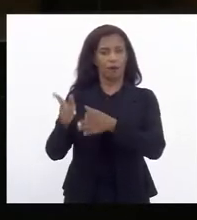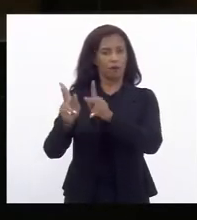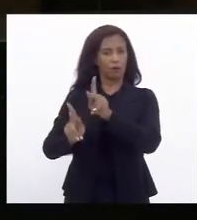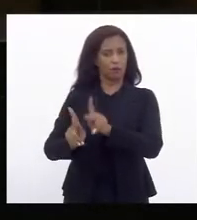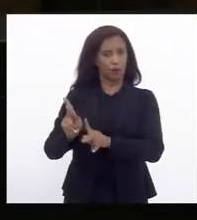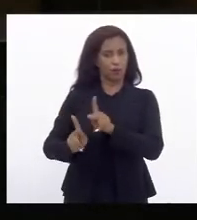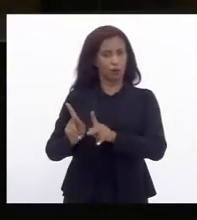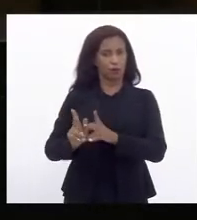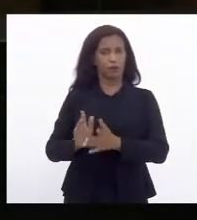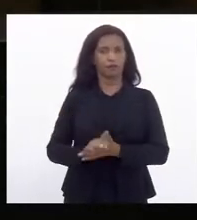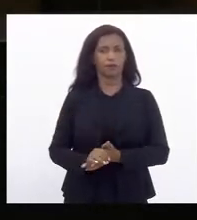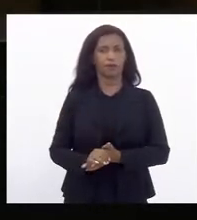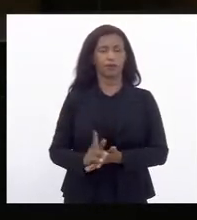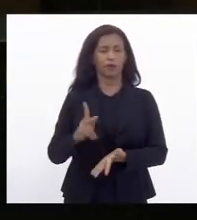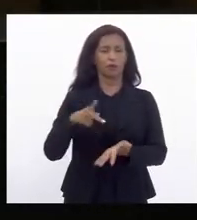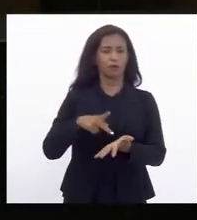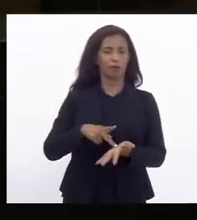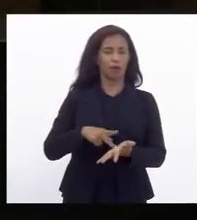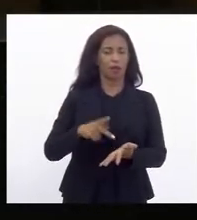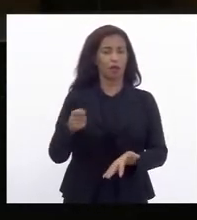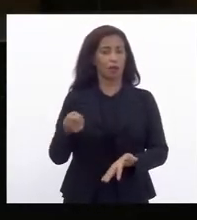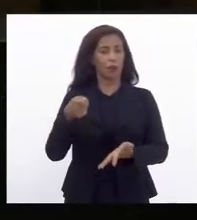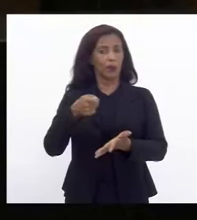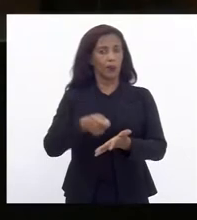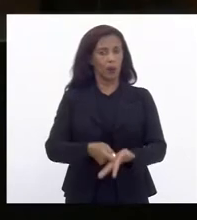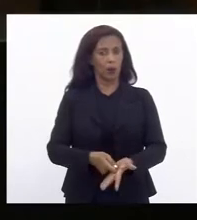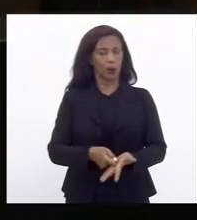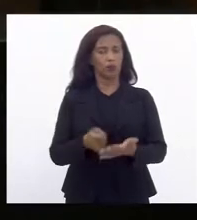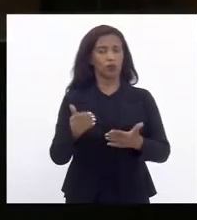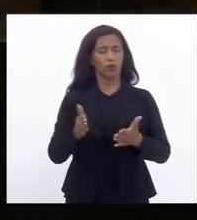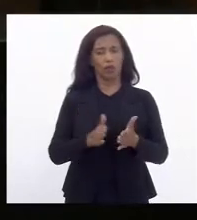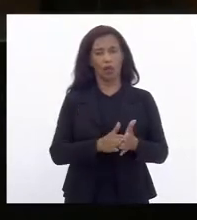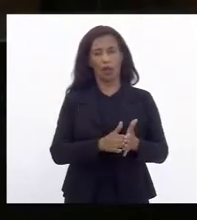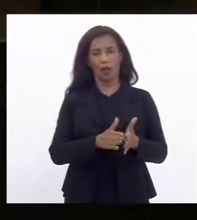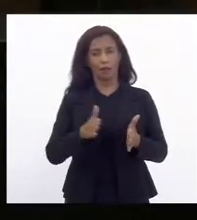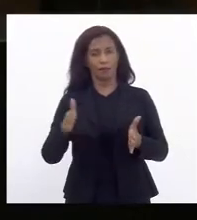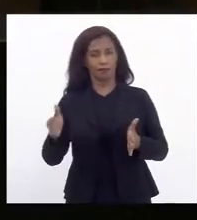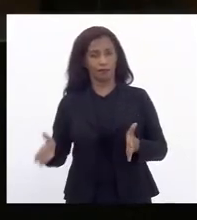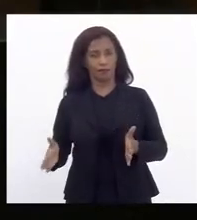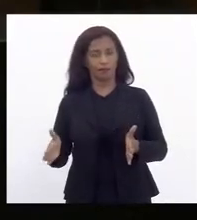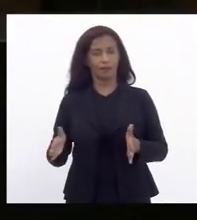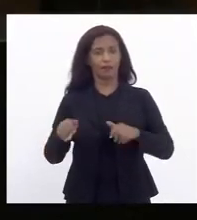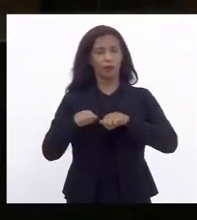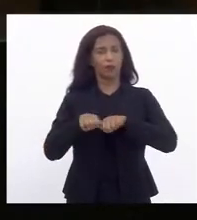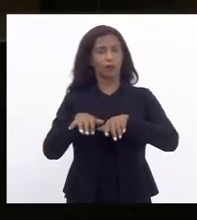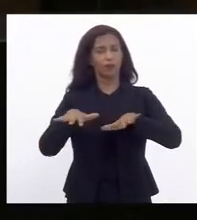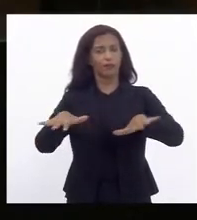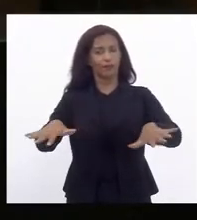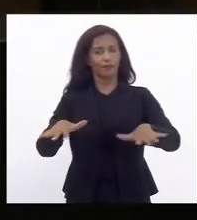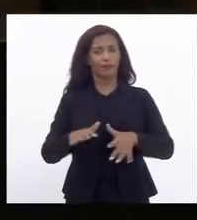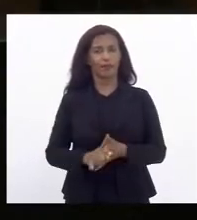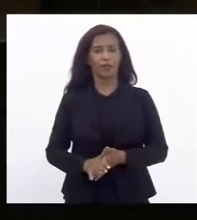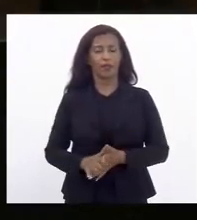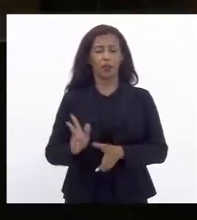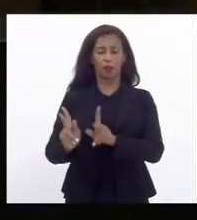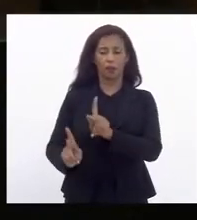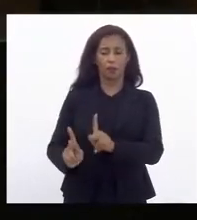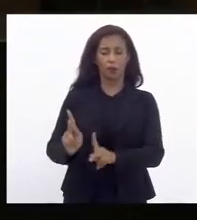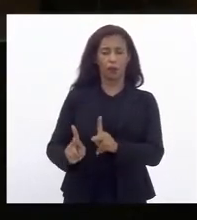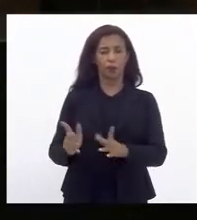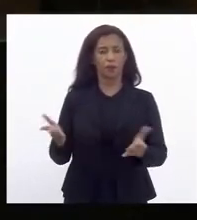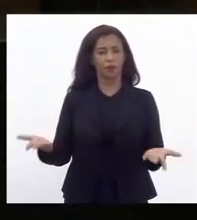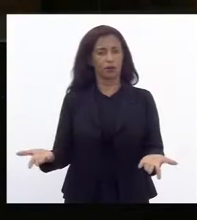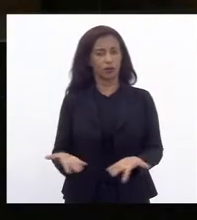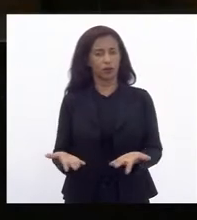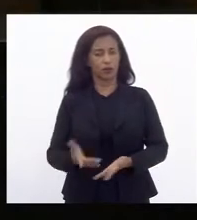população, né, uma realidade imposta a partir, né, da pandemia, e uma população que